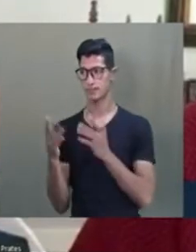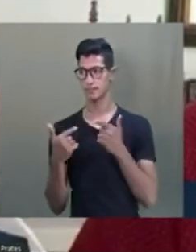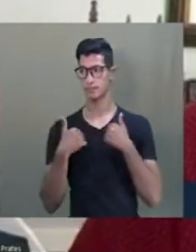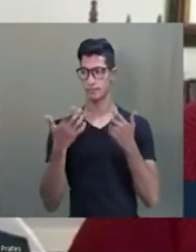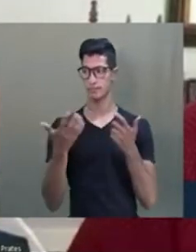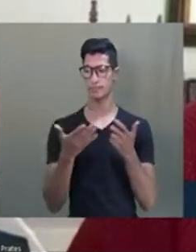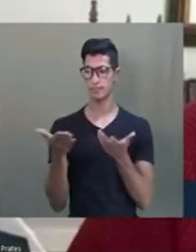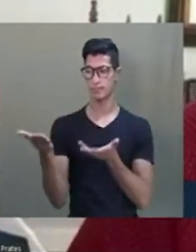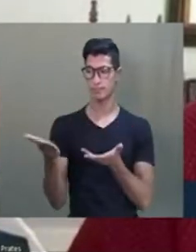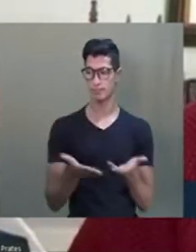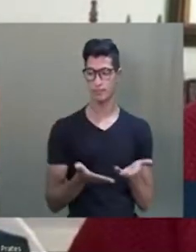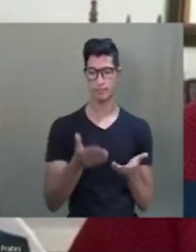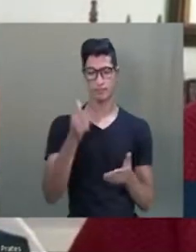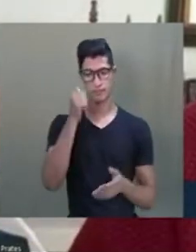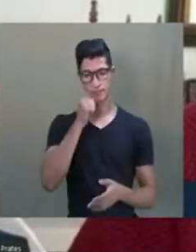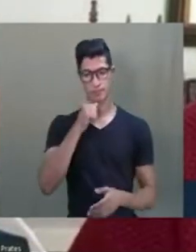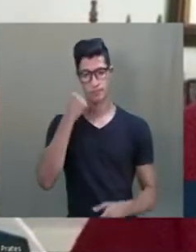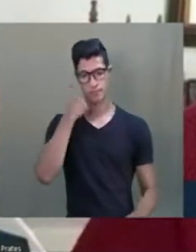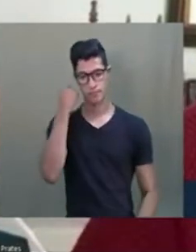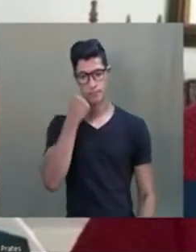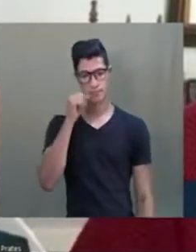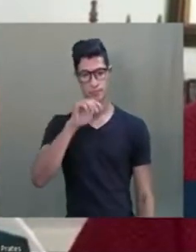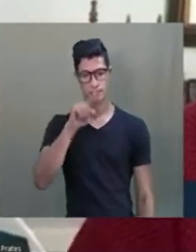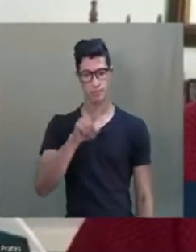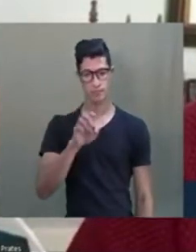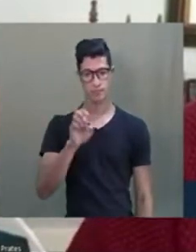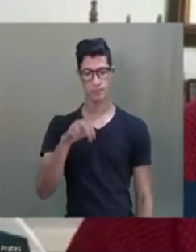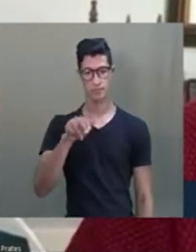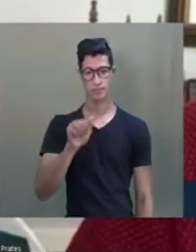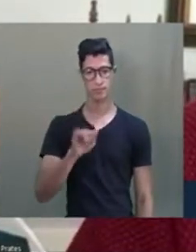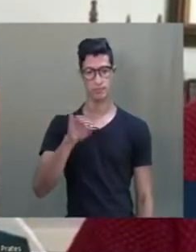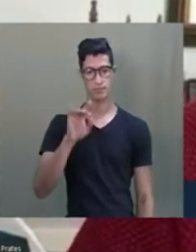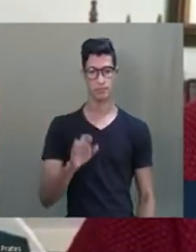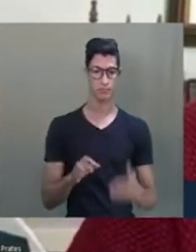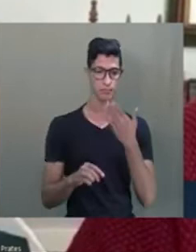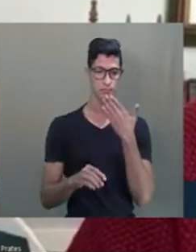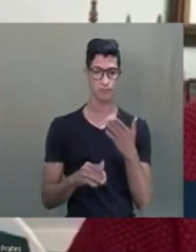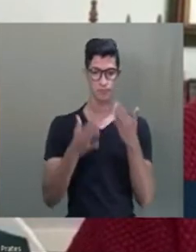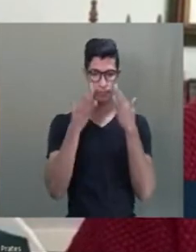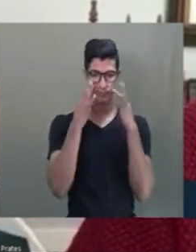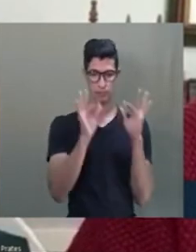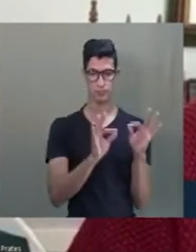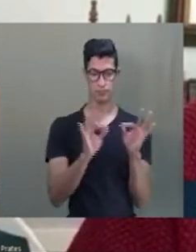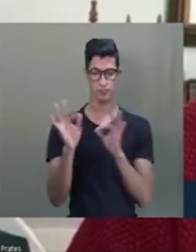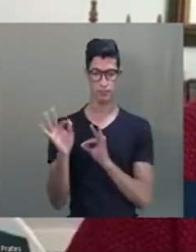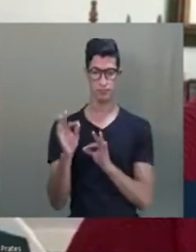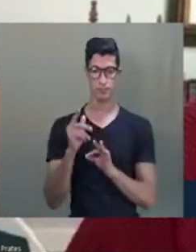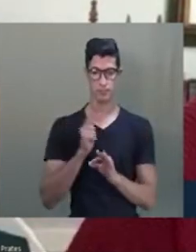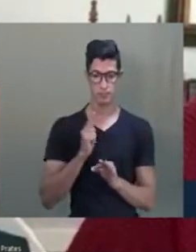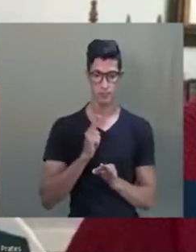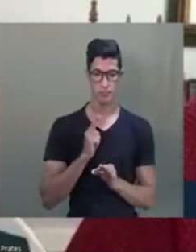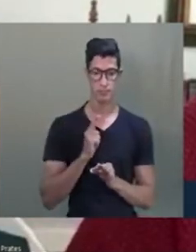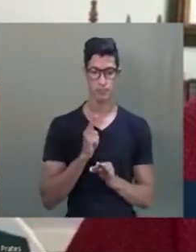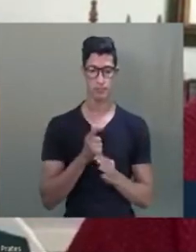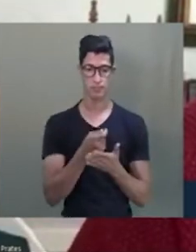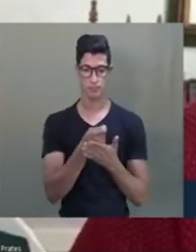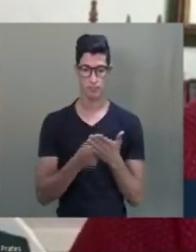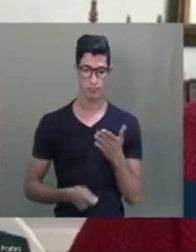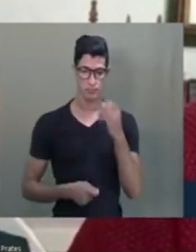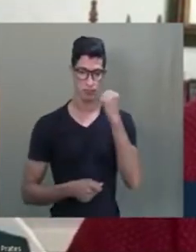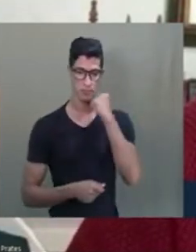quero corroborar as palavras da senadora Zenaide e pedir atenção especial da querida relatora,